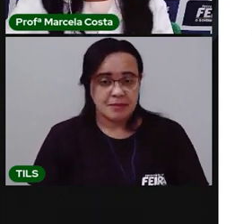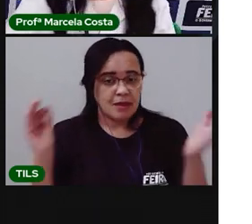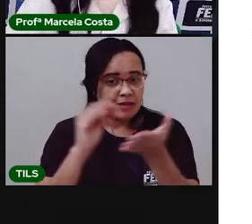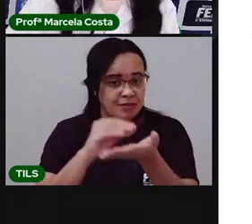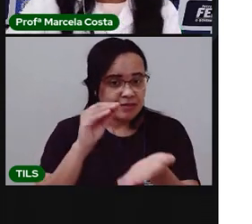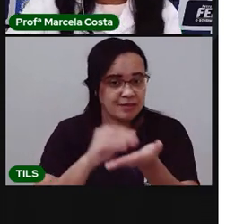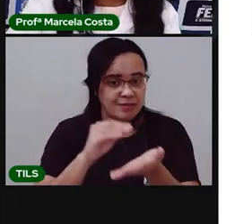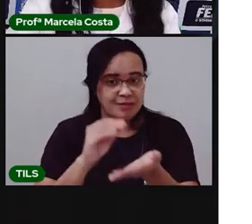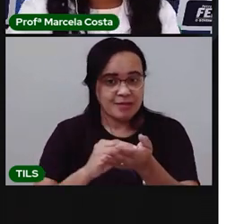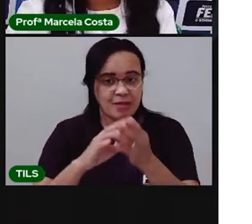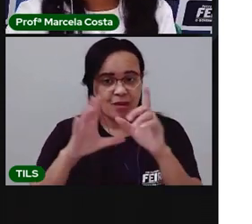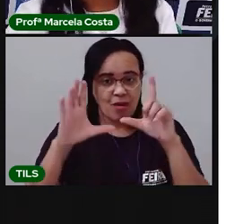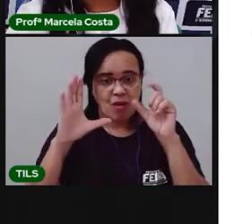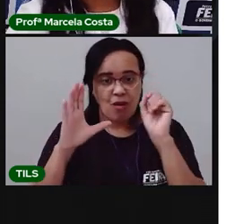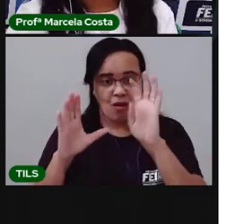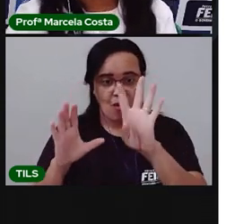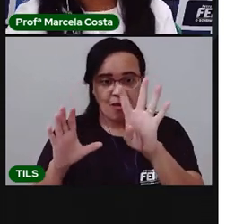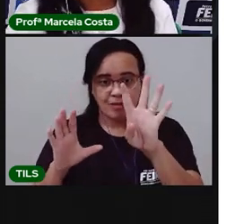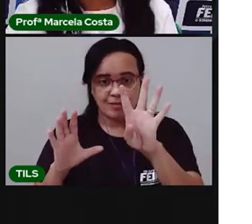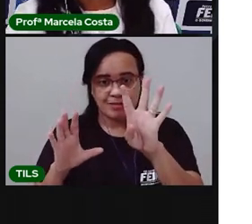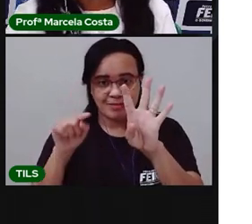Agora essa outra.